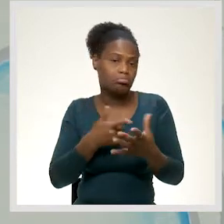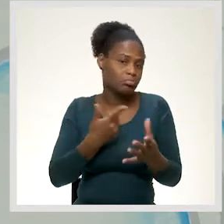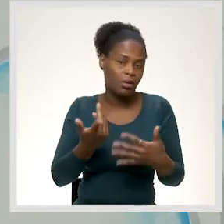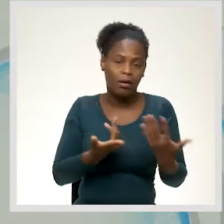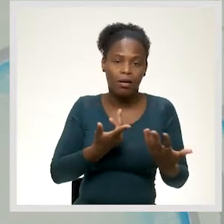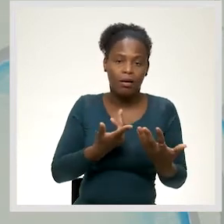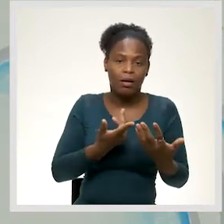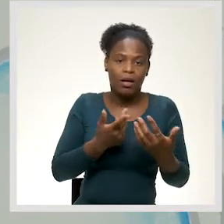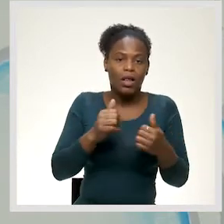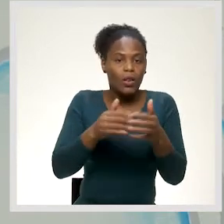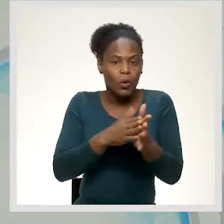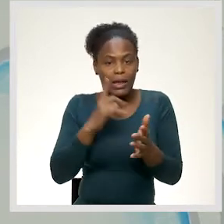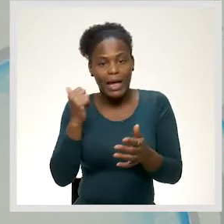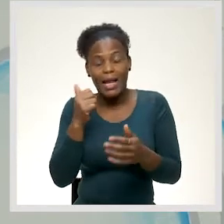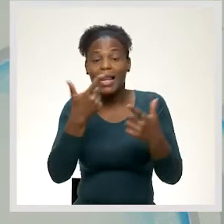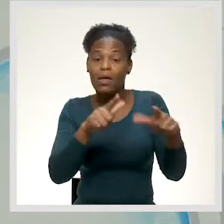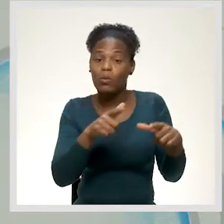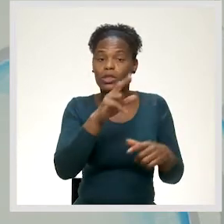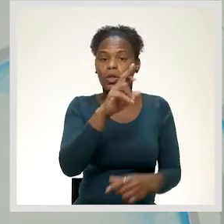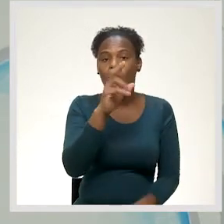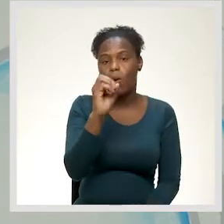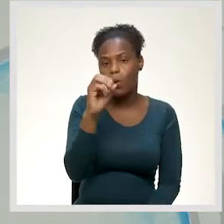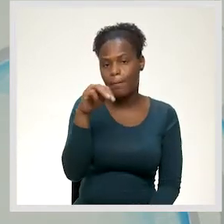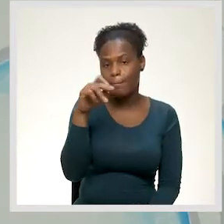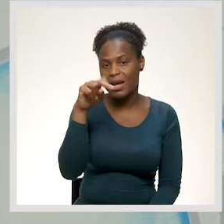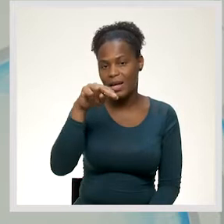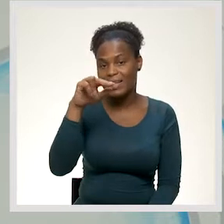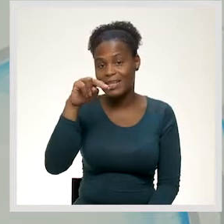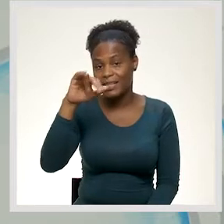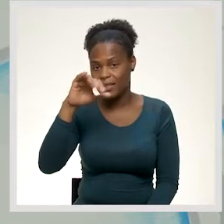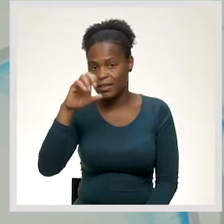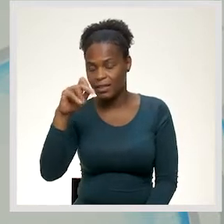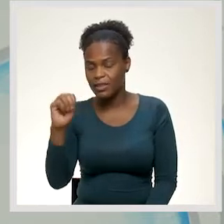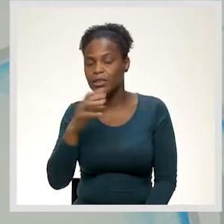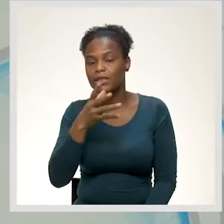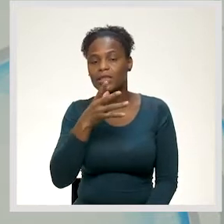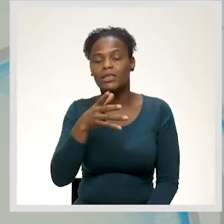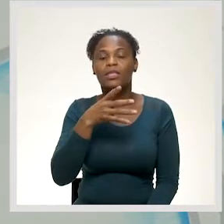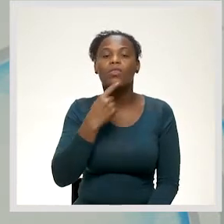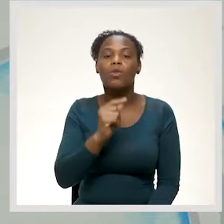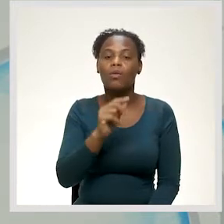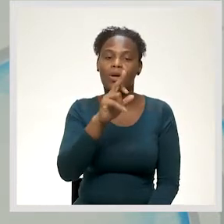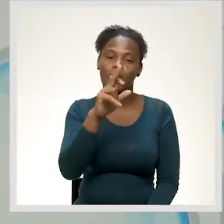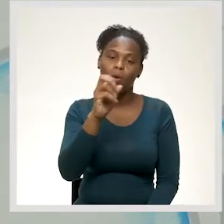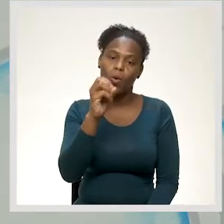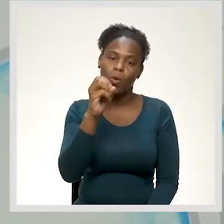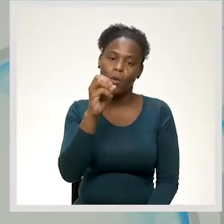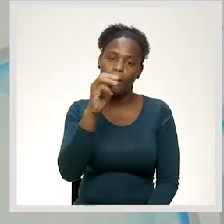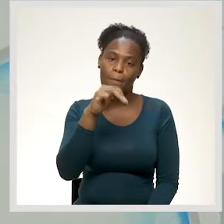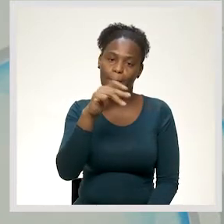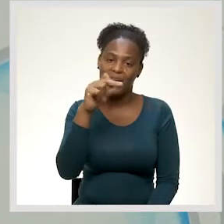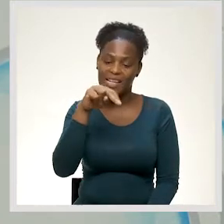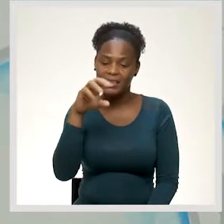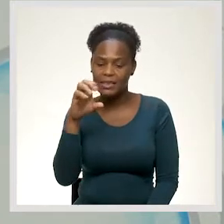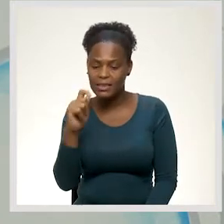designadas línguas românicas. E nessa altura eram designadas de romance ou romanço. Como